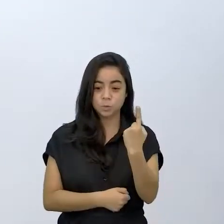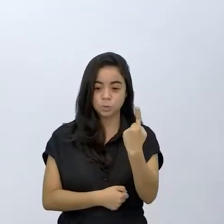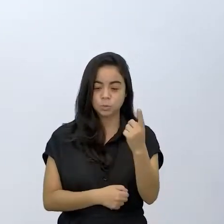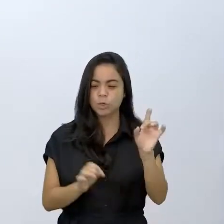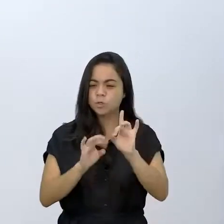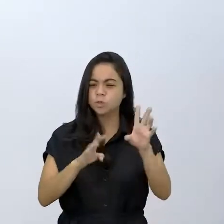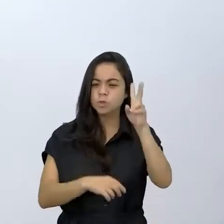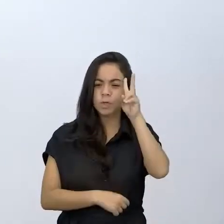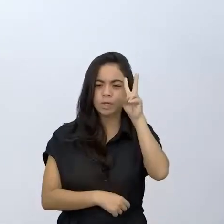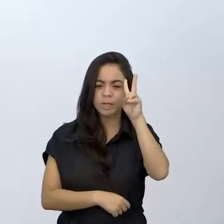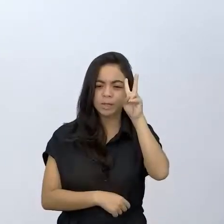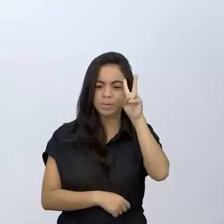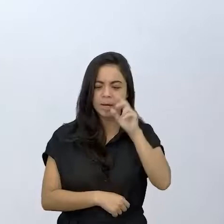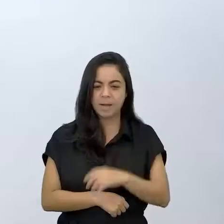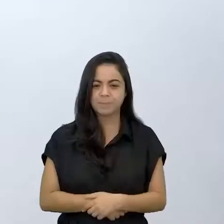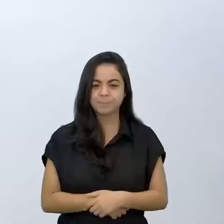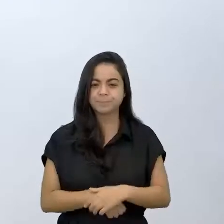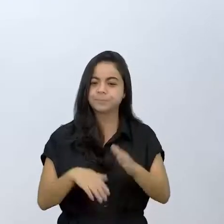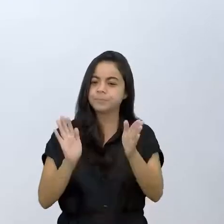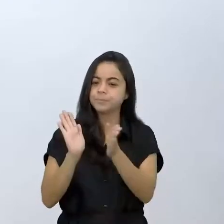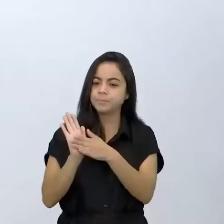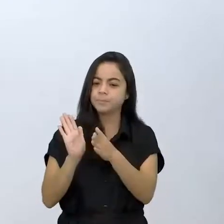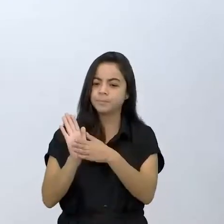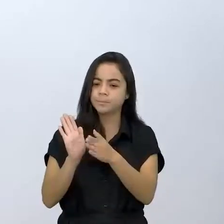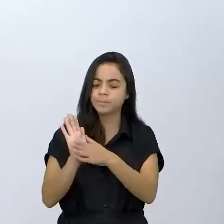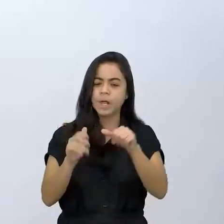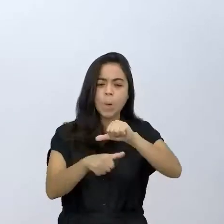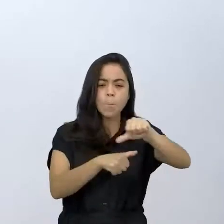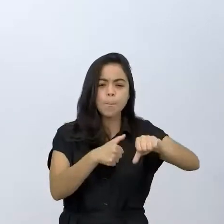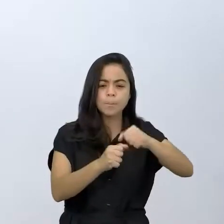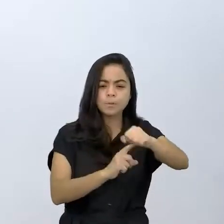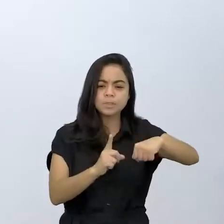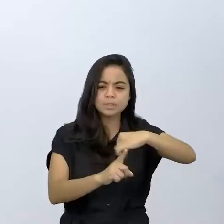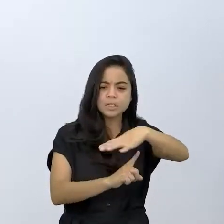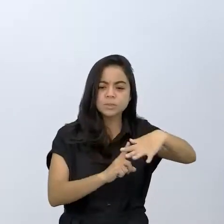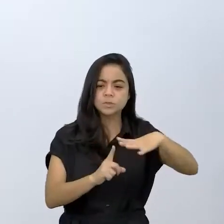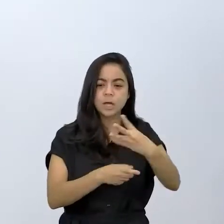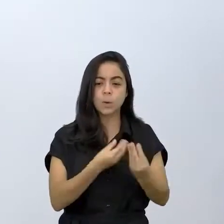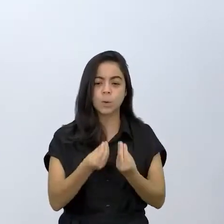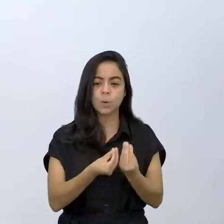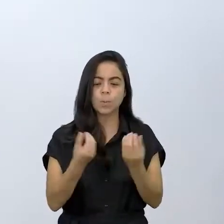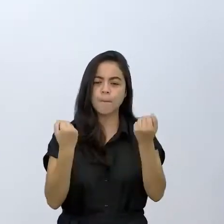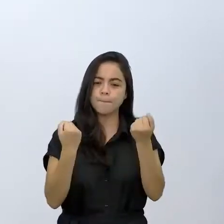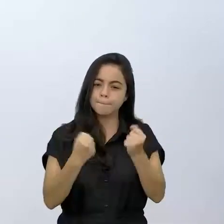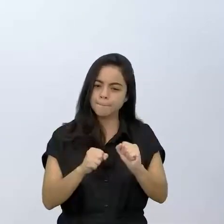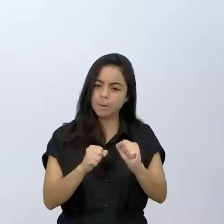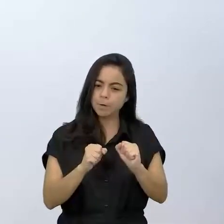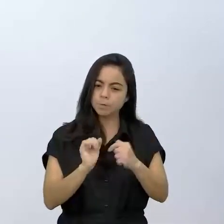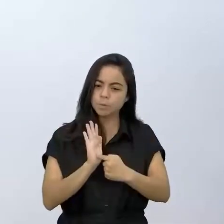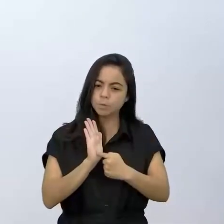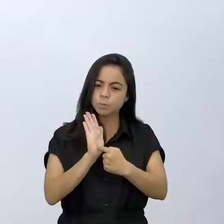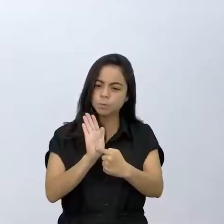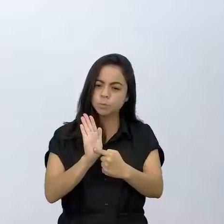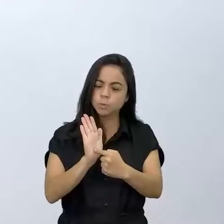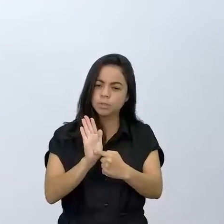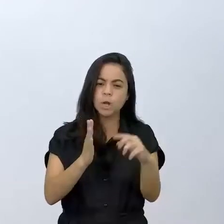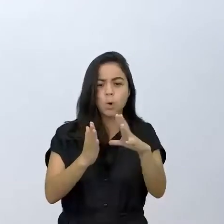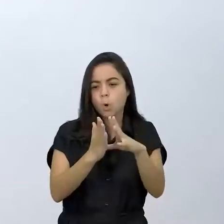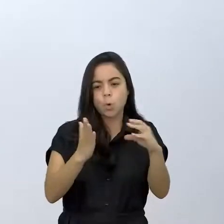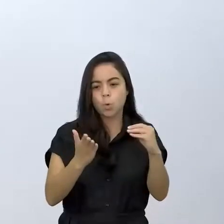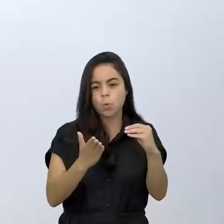apenas para lembrar, nós propusemos a mudança social e como nós poderíamos reproduzir isso, pelo